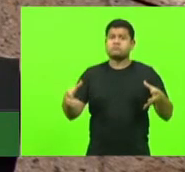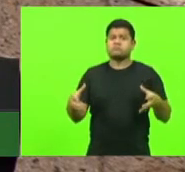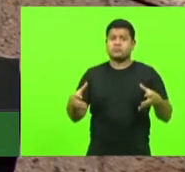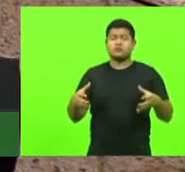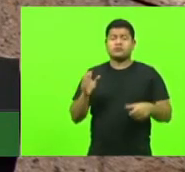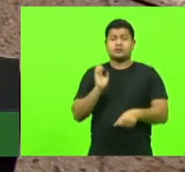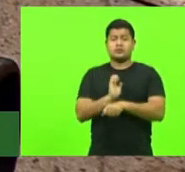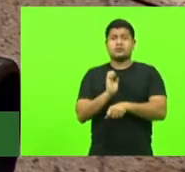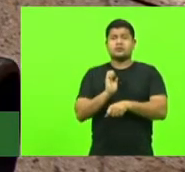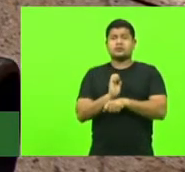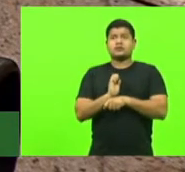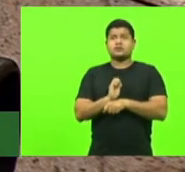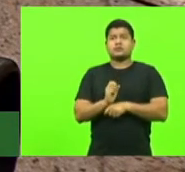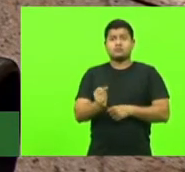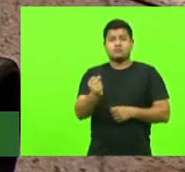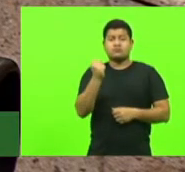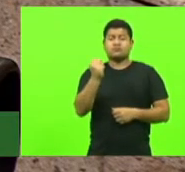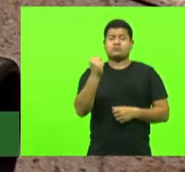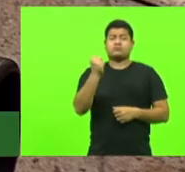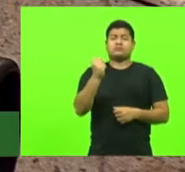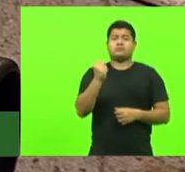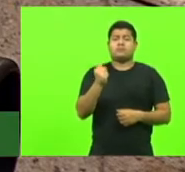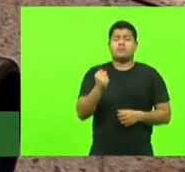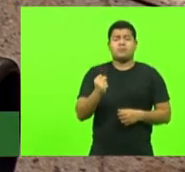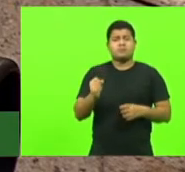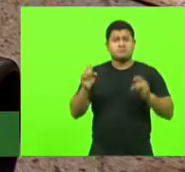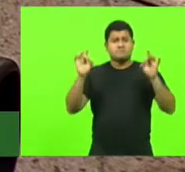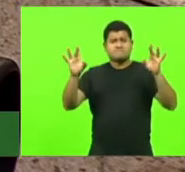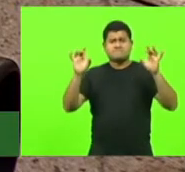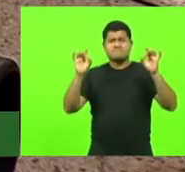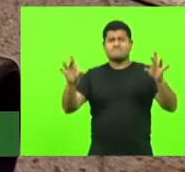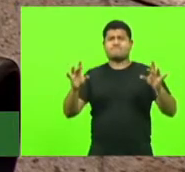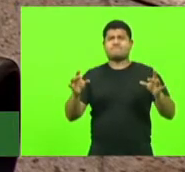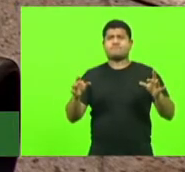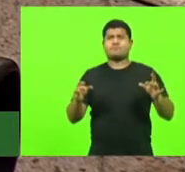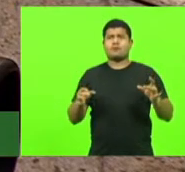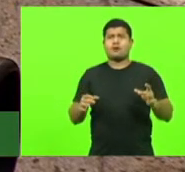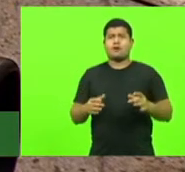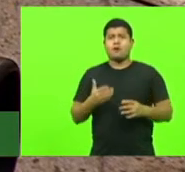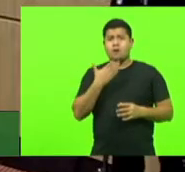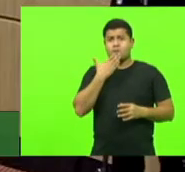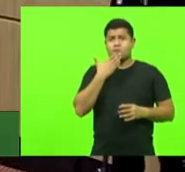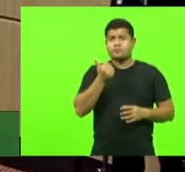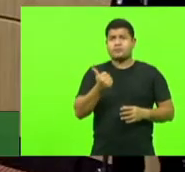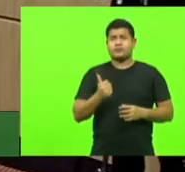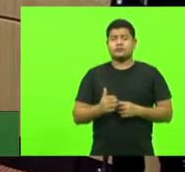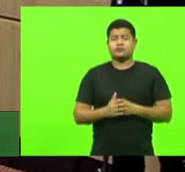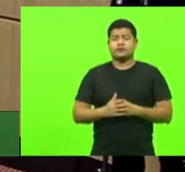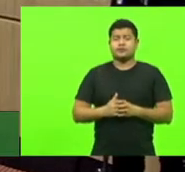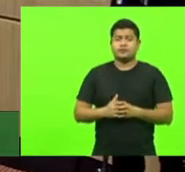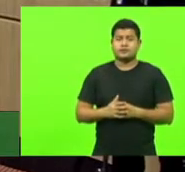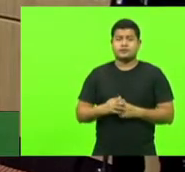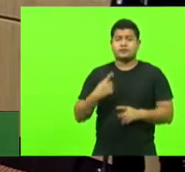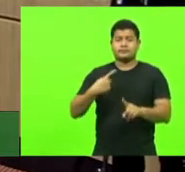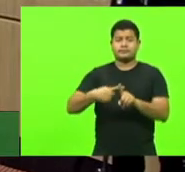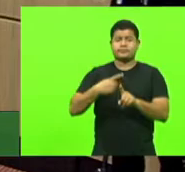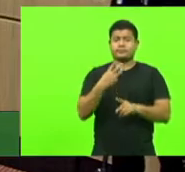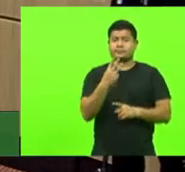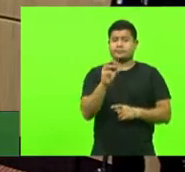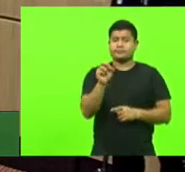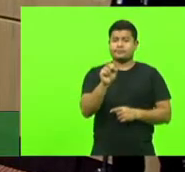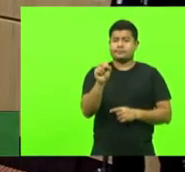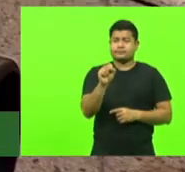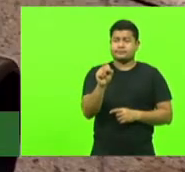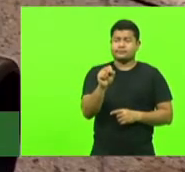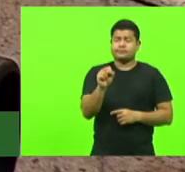estado pujante, um estado de excelência, um estado que é o melhor estado do Brasil. Mais 30 segundos, deputado. É o